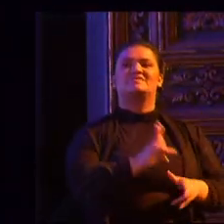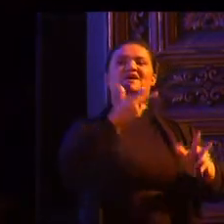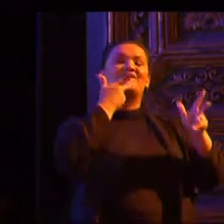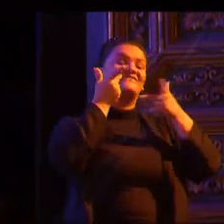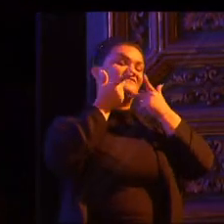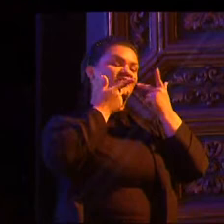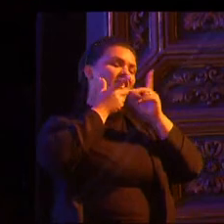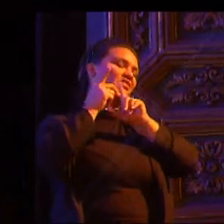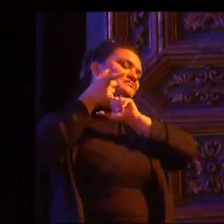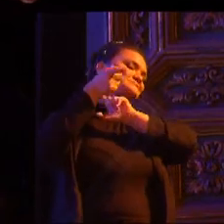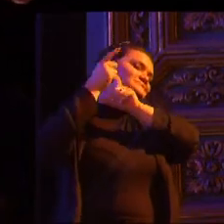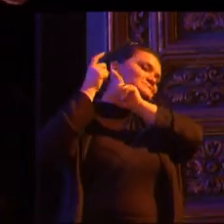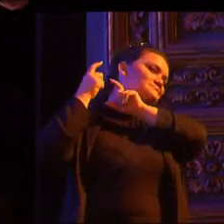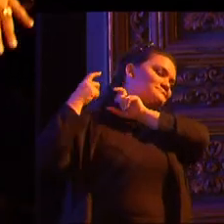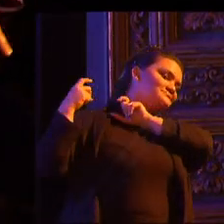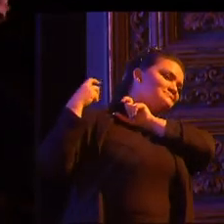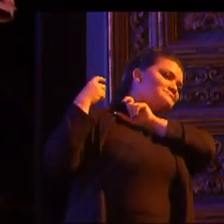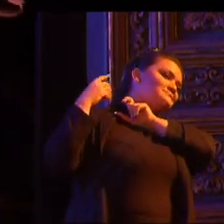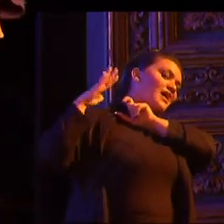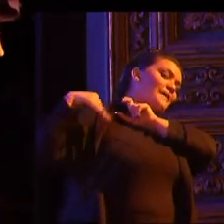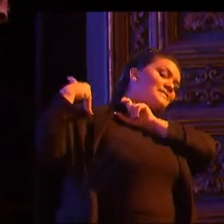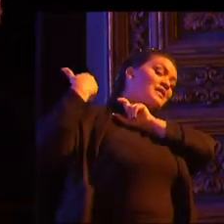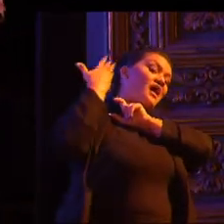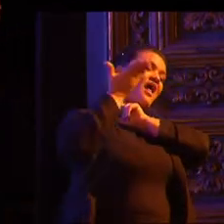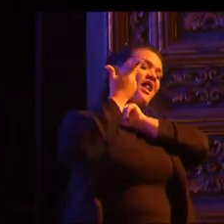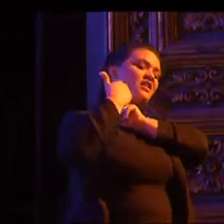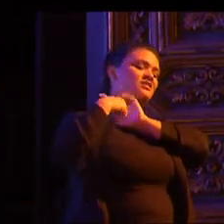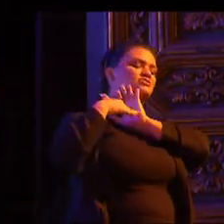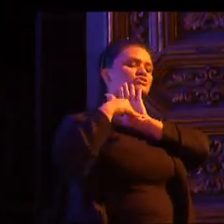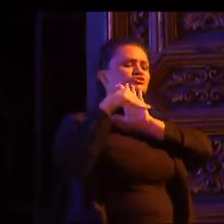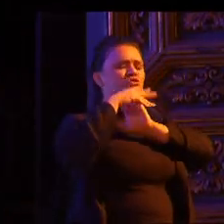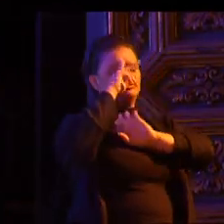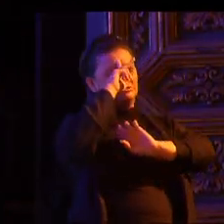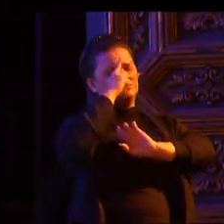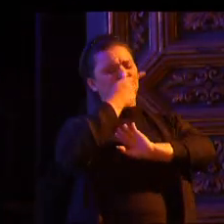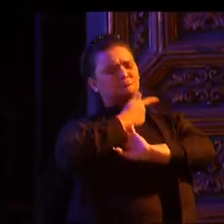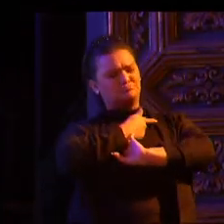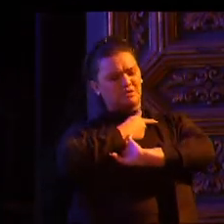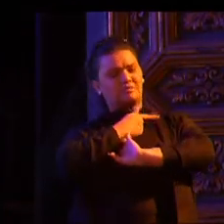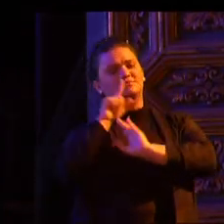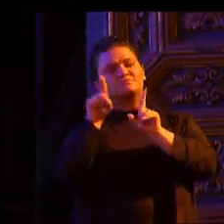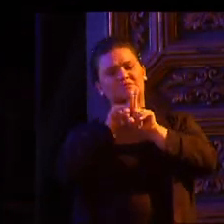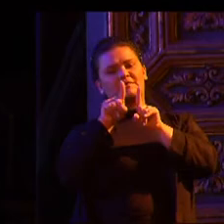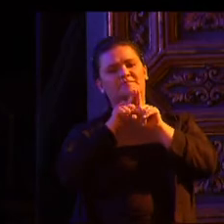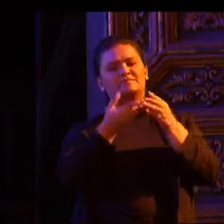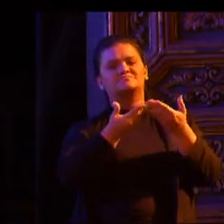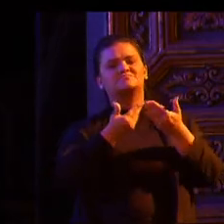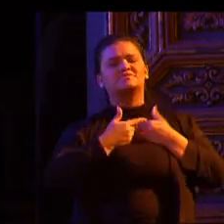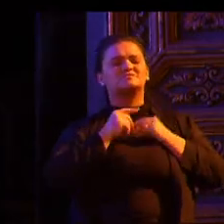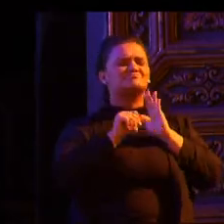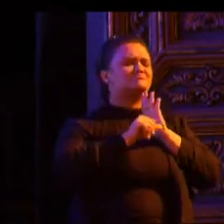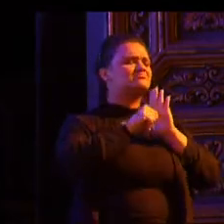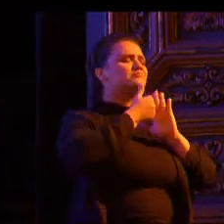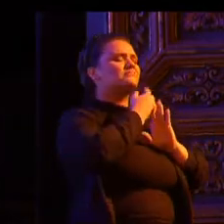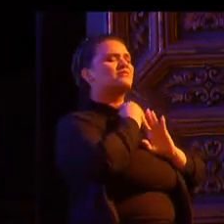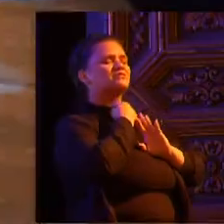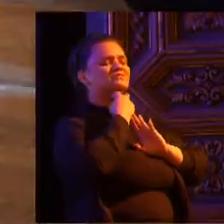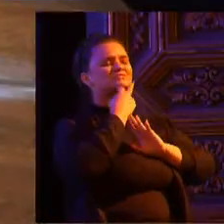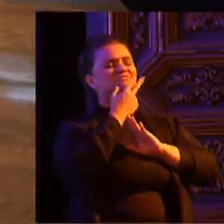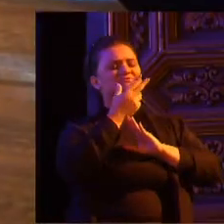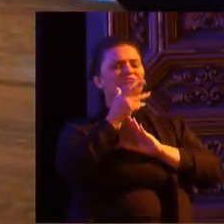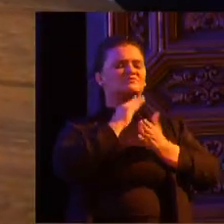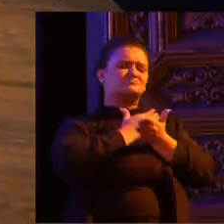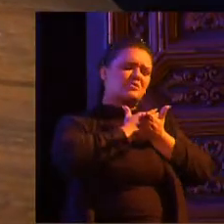em ancestralidade, para além das nossas próprias, nos remetemos às primeiras vozes, às que estão